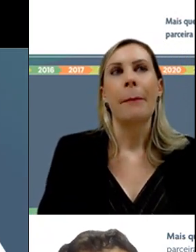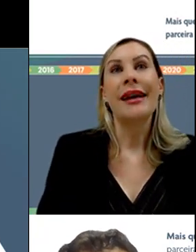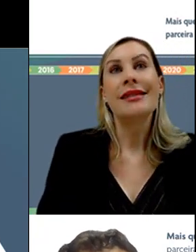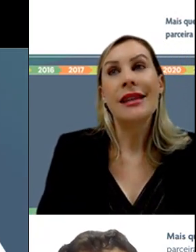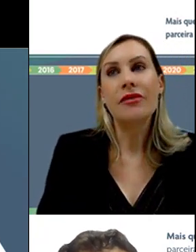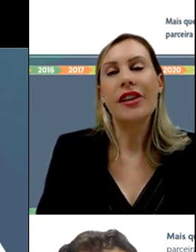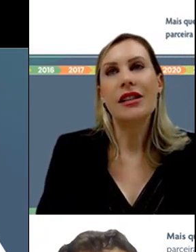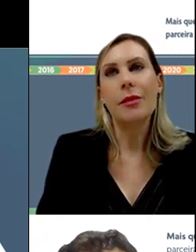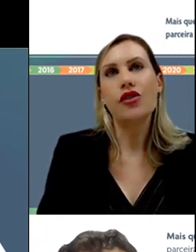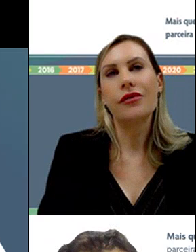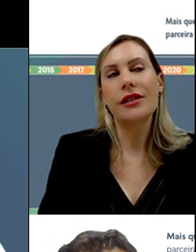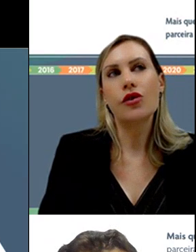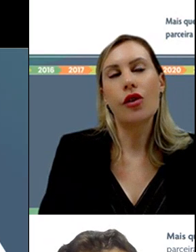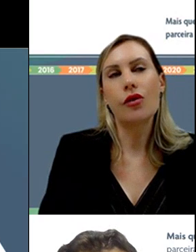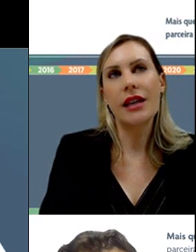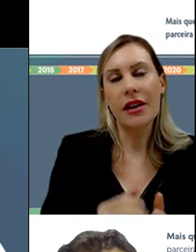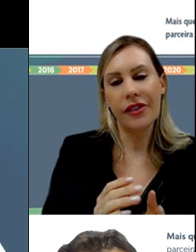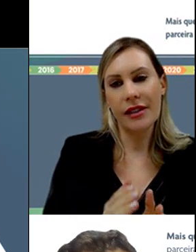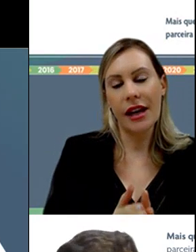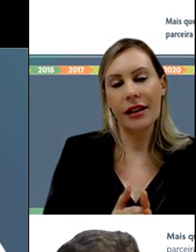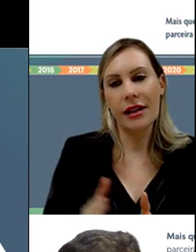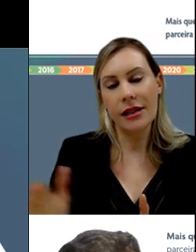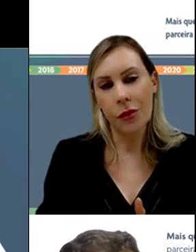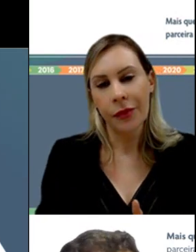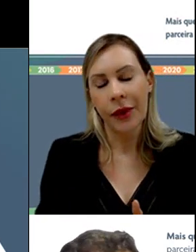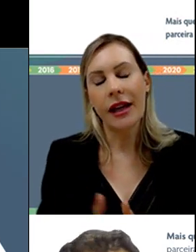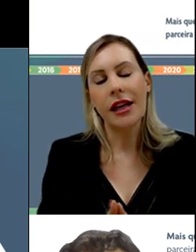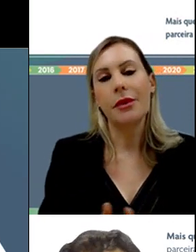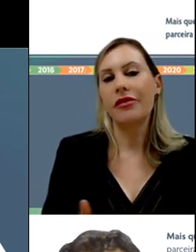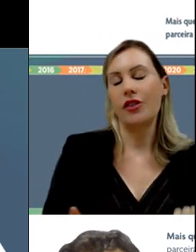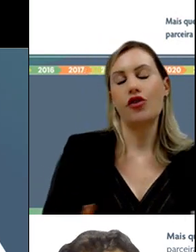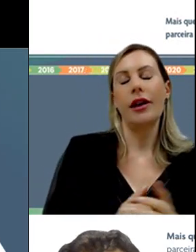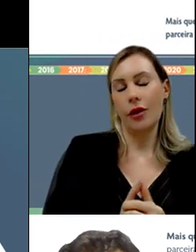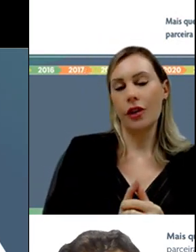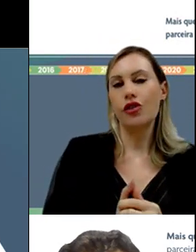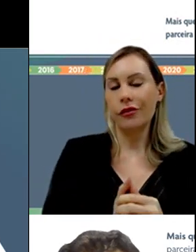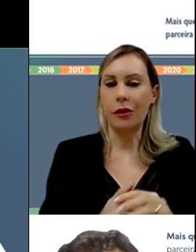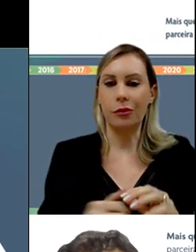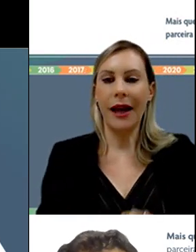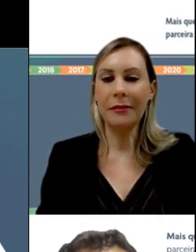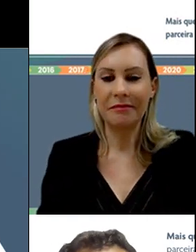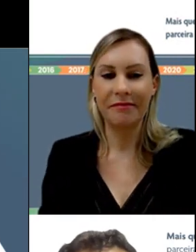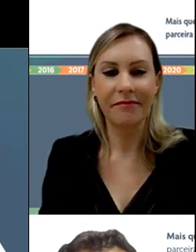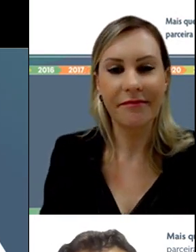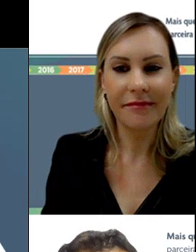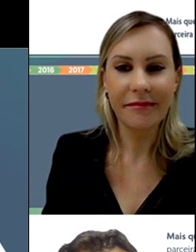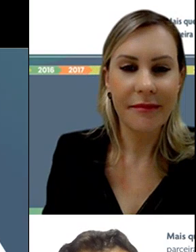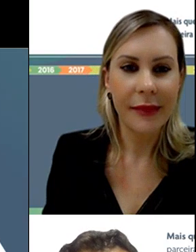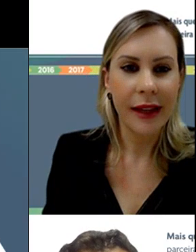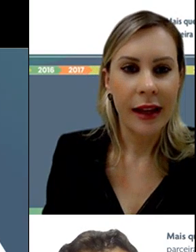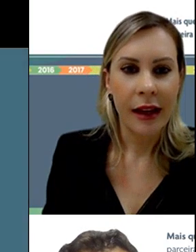naturalmente. Mas, infelizmente, você só consegue fazer a adesão daqui para frente, retroativo não, tá?